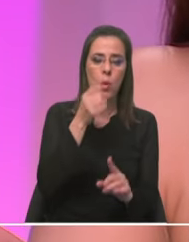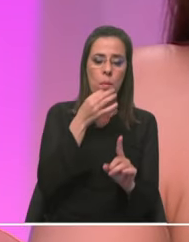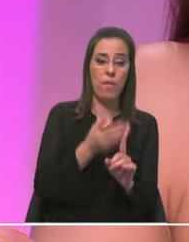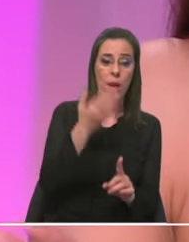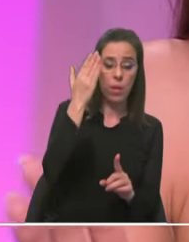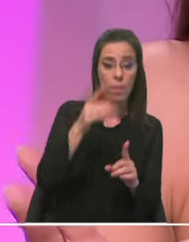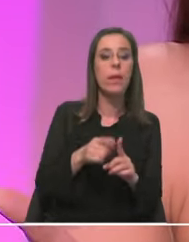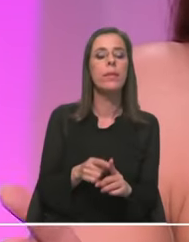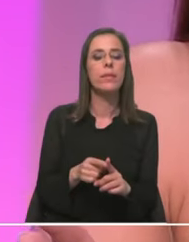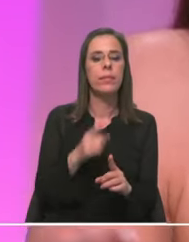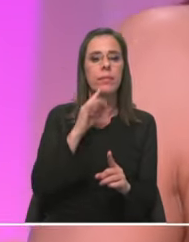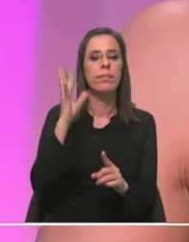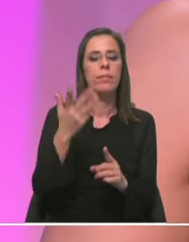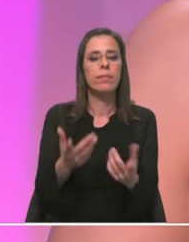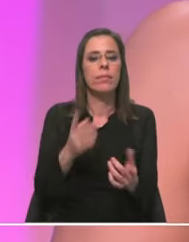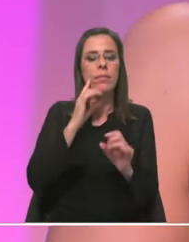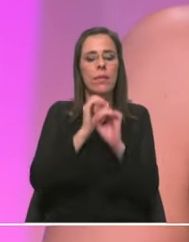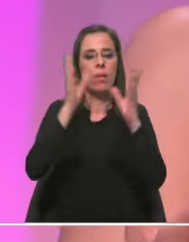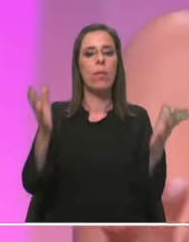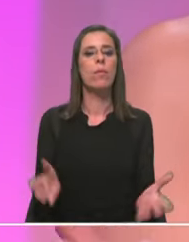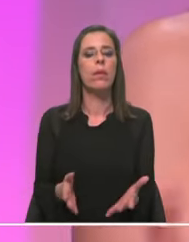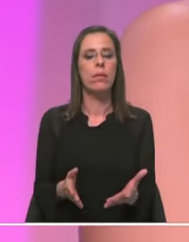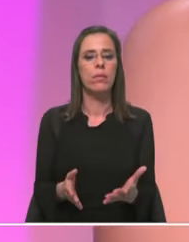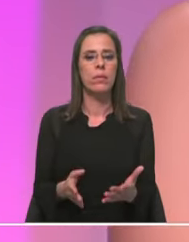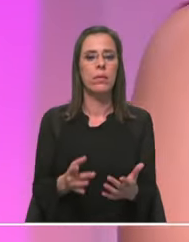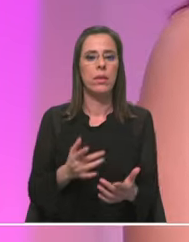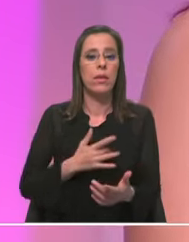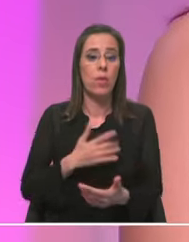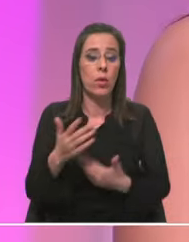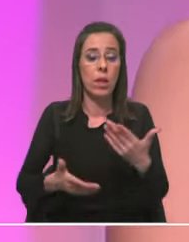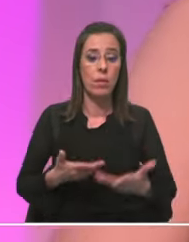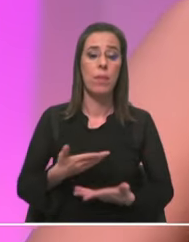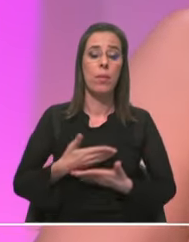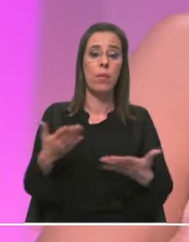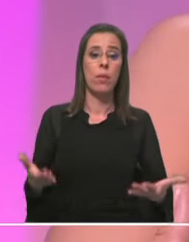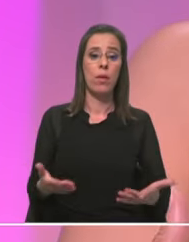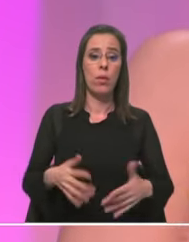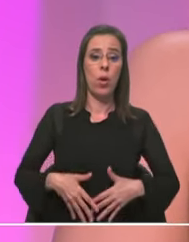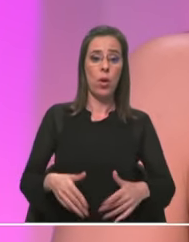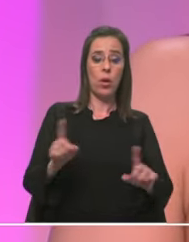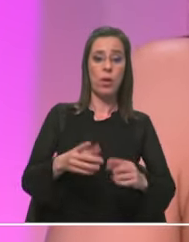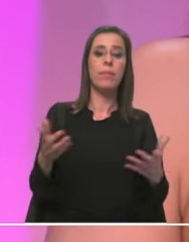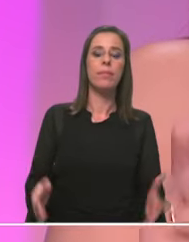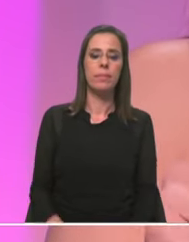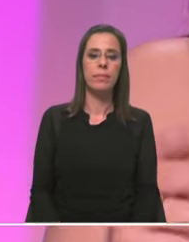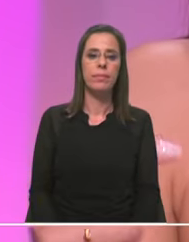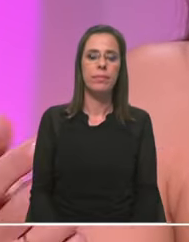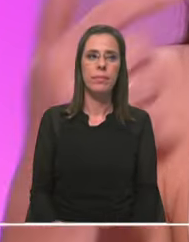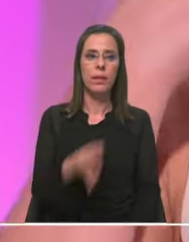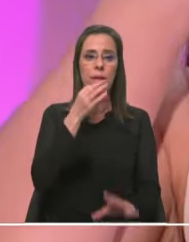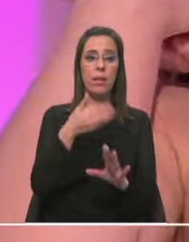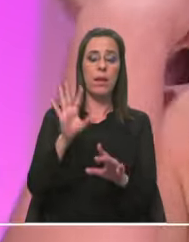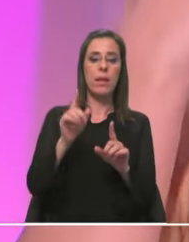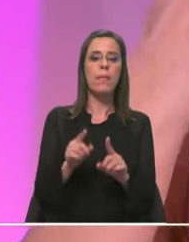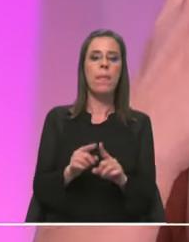mais sobre isso porque às vezes acontece como é óbvio vão vão-se apaixonando pelos bebés e também não tão grávides e às vezes falam mais